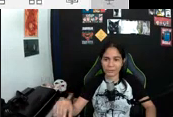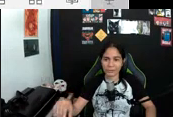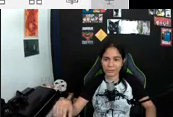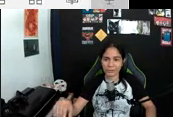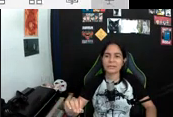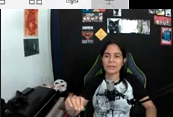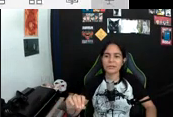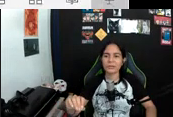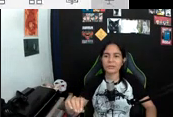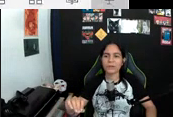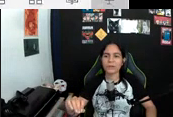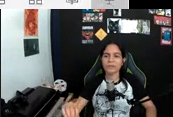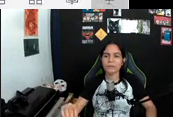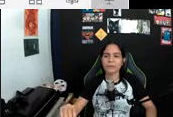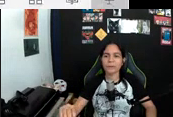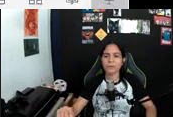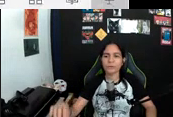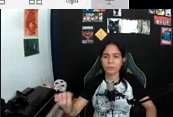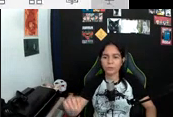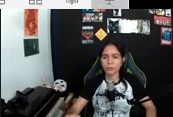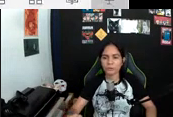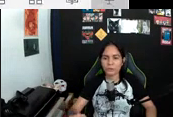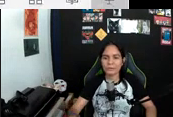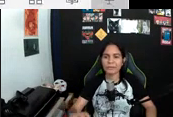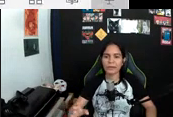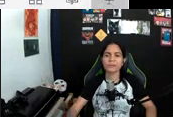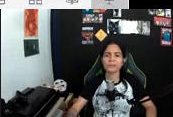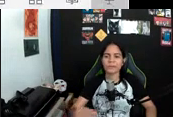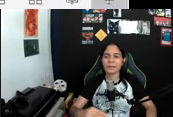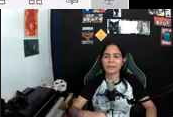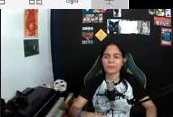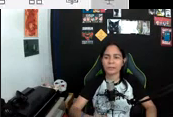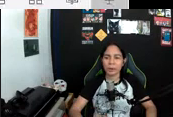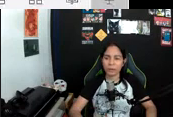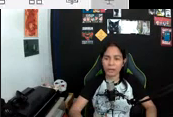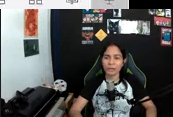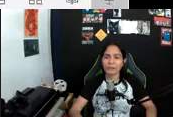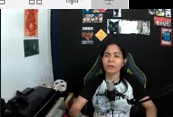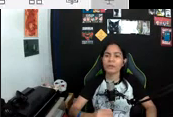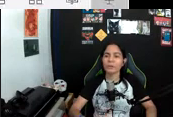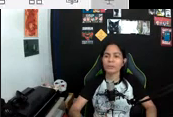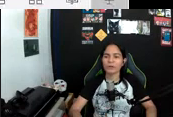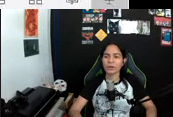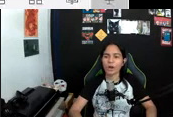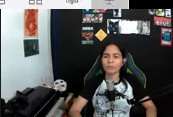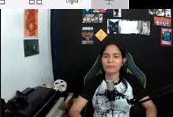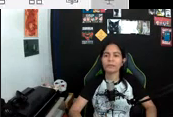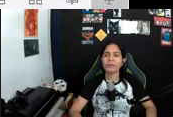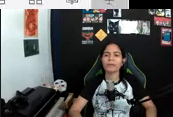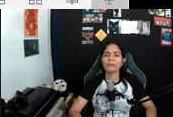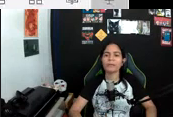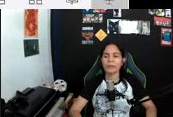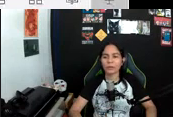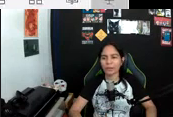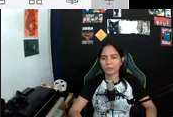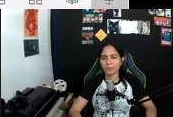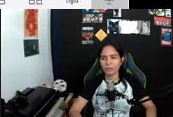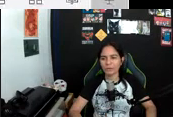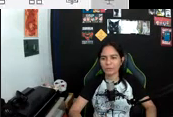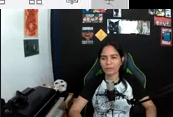complicações. O paciente tem o direito de ser informado sobre todos os direitos citados anteriormente, sobre as normas e